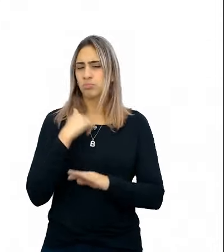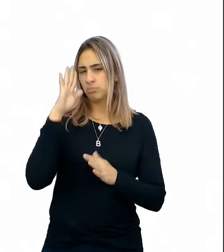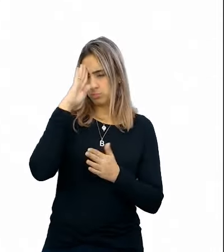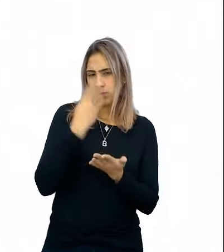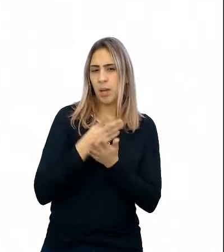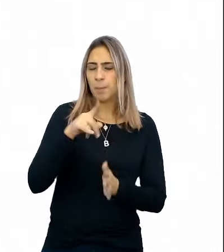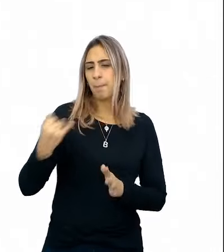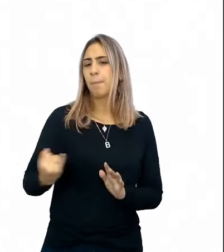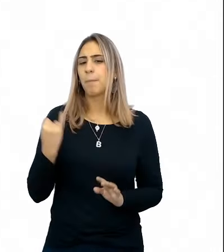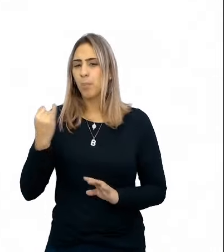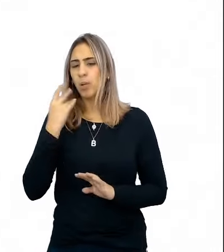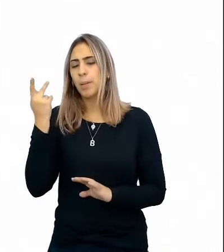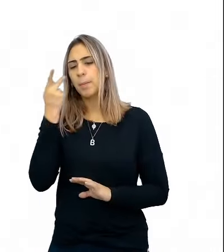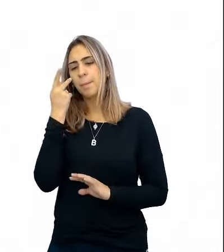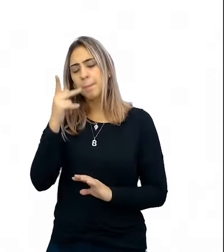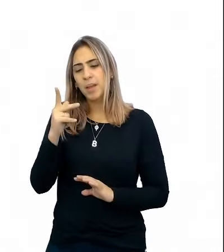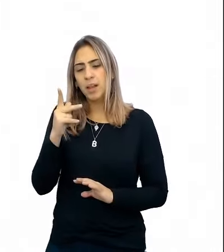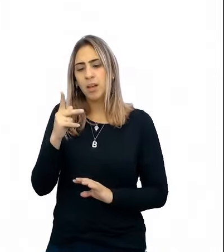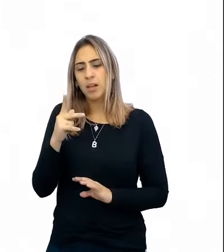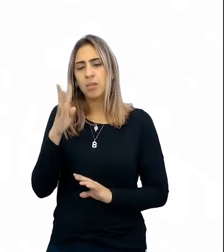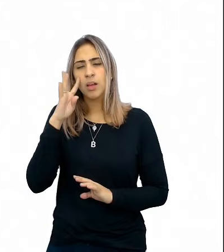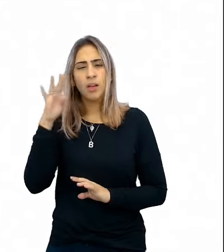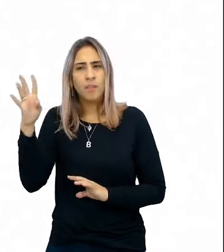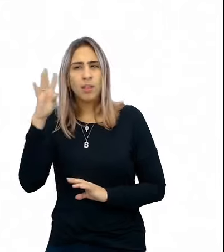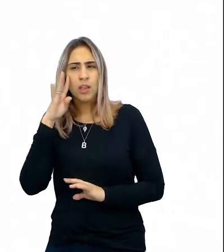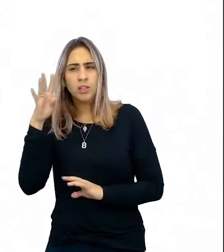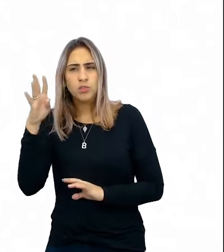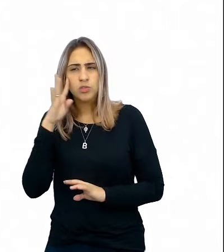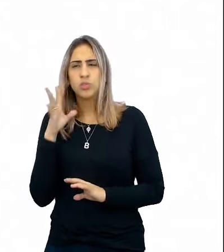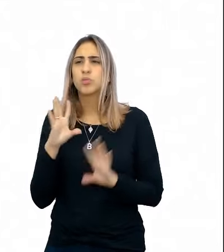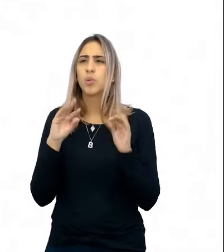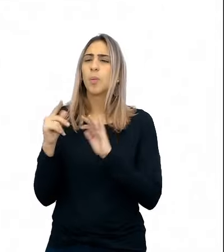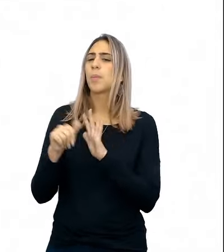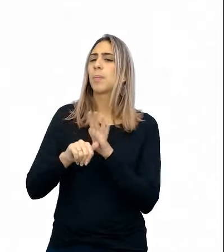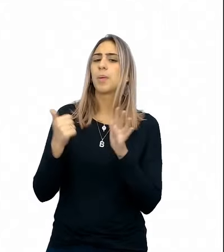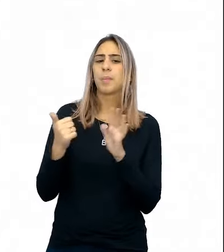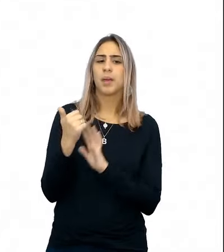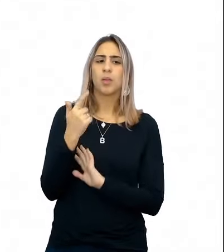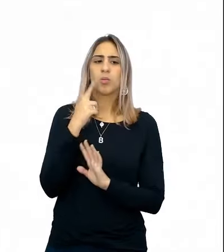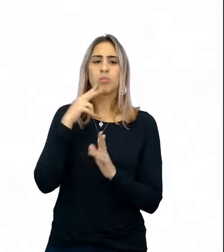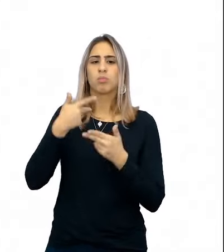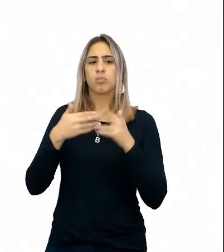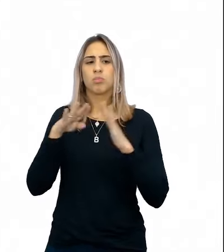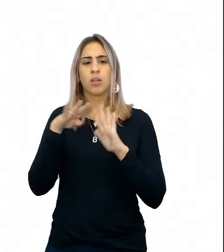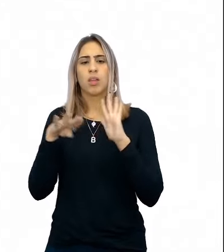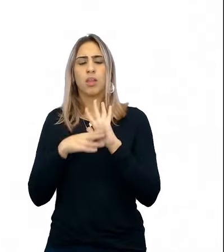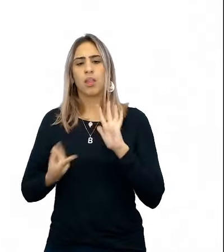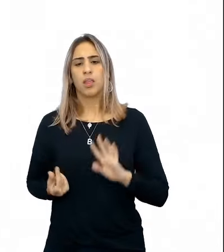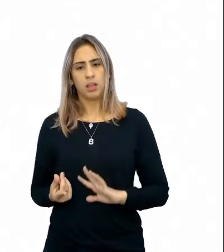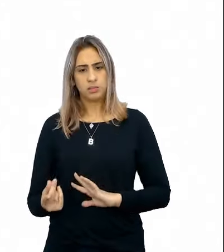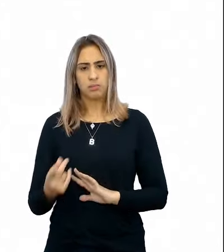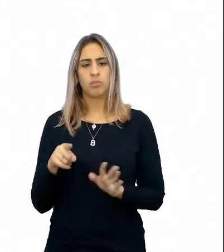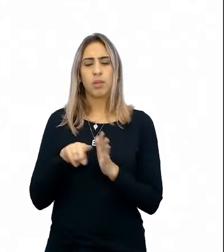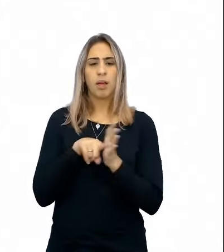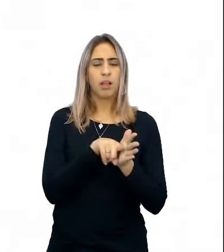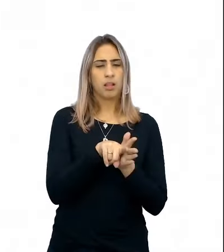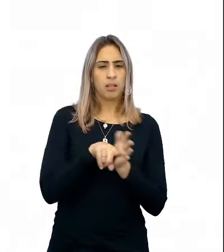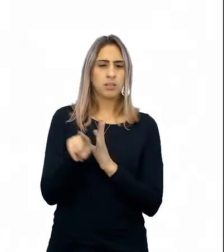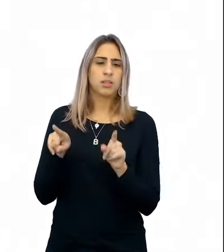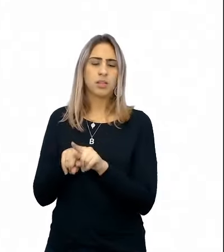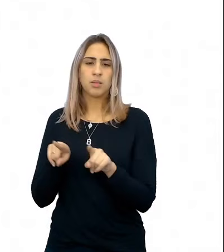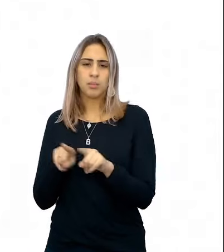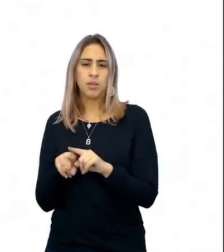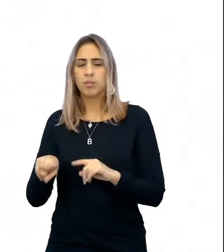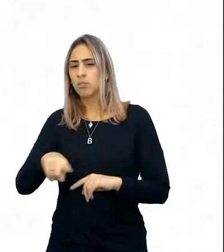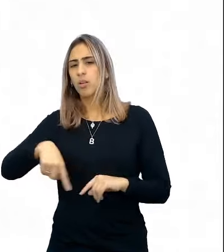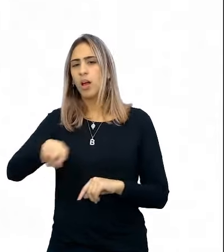ser importante pararmos e refletirmos sobre o primeiro percurso vencido, ou seja, analisar o quanto